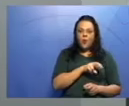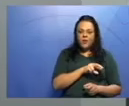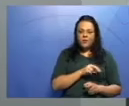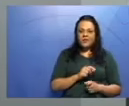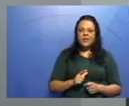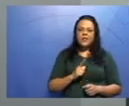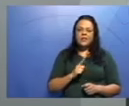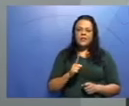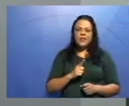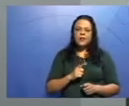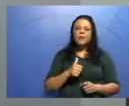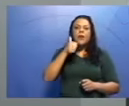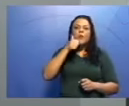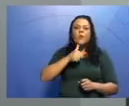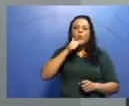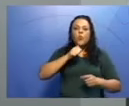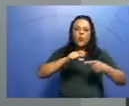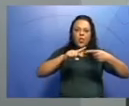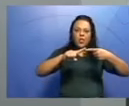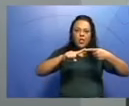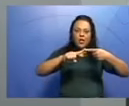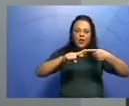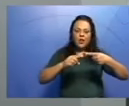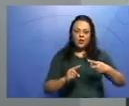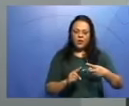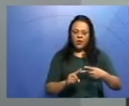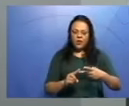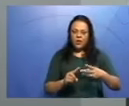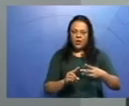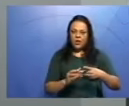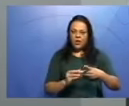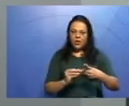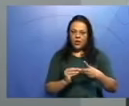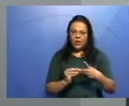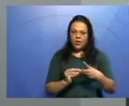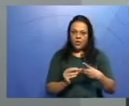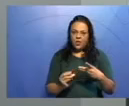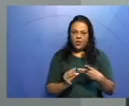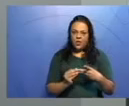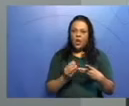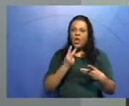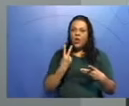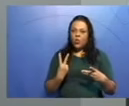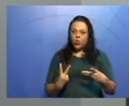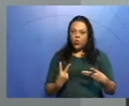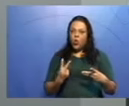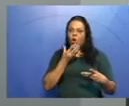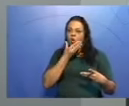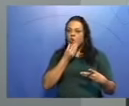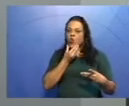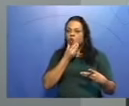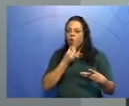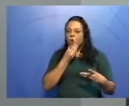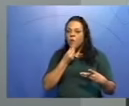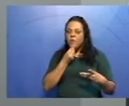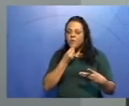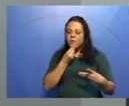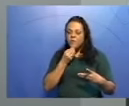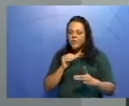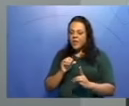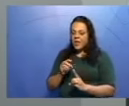mulher e nas duas pontas embaixo o homem. Esses homens manipulados pela mulher. Então é